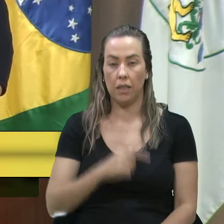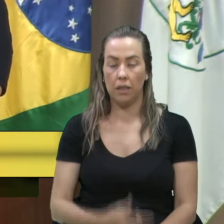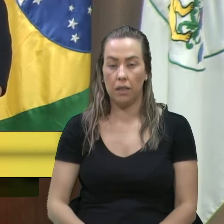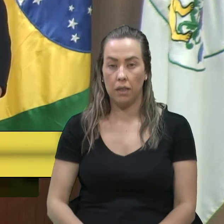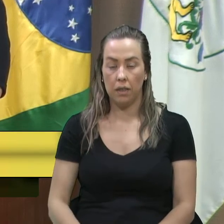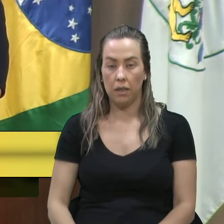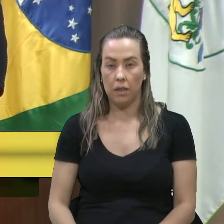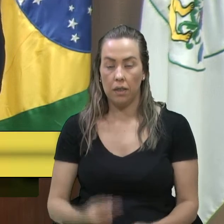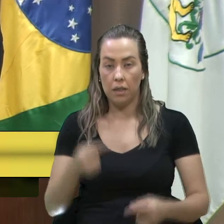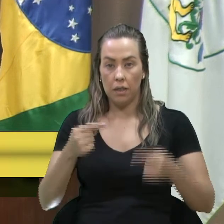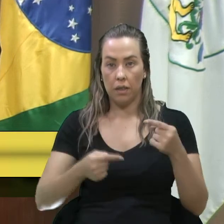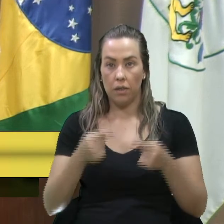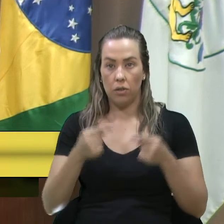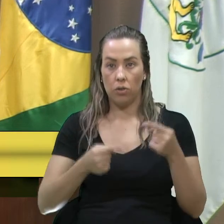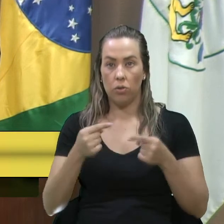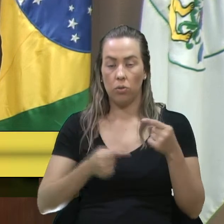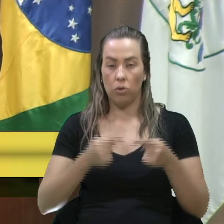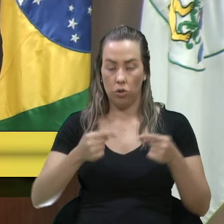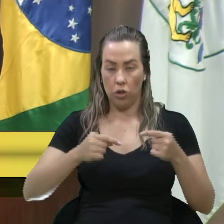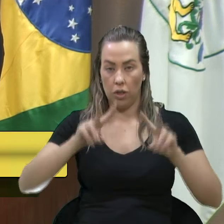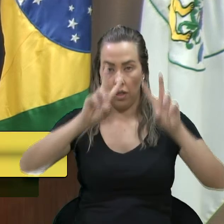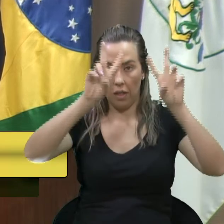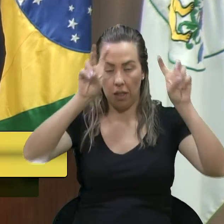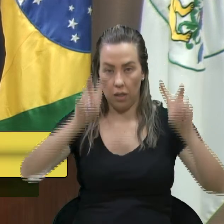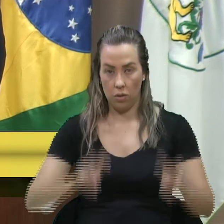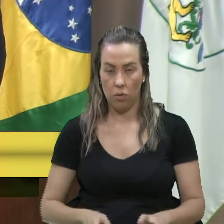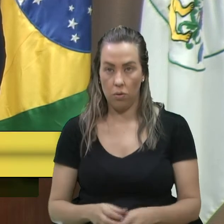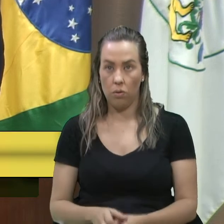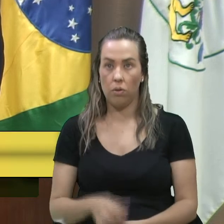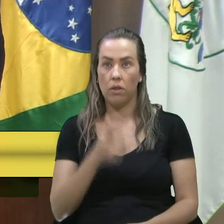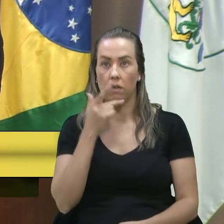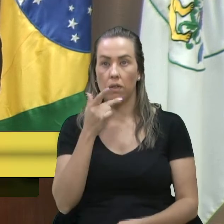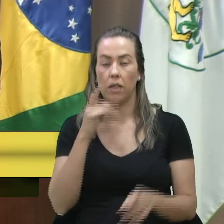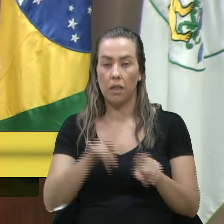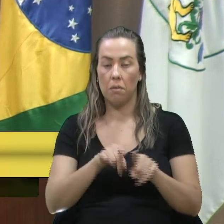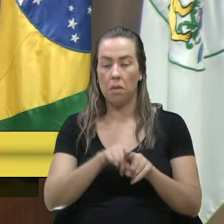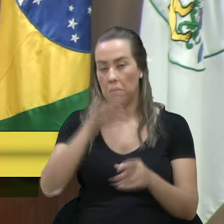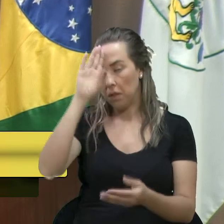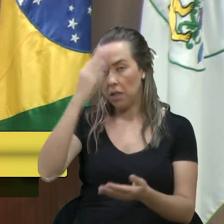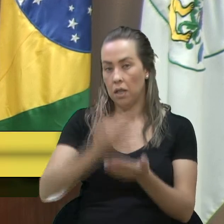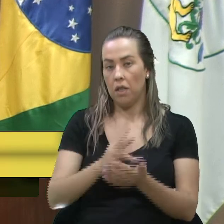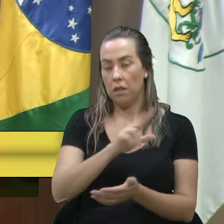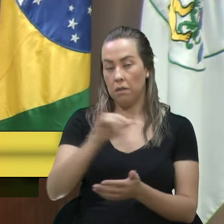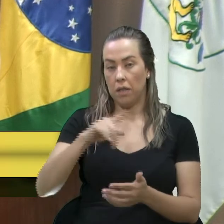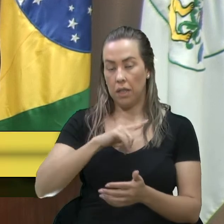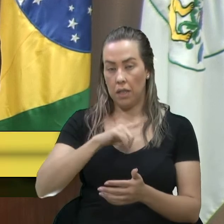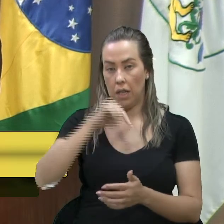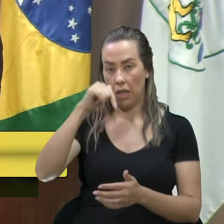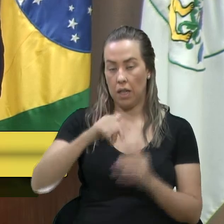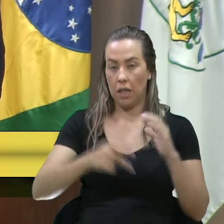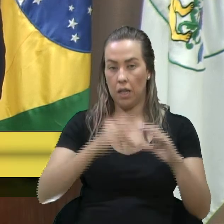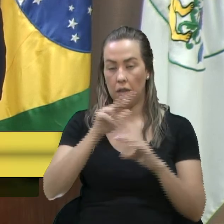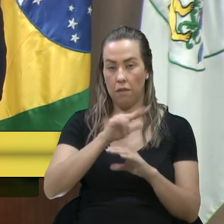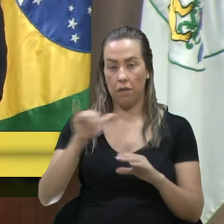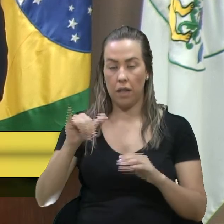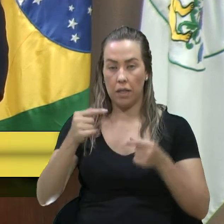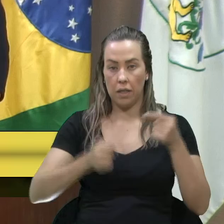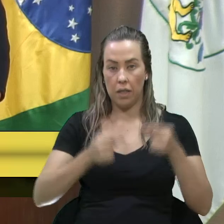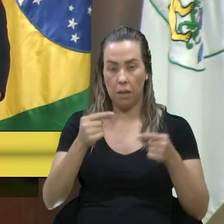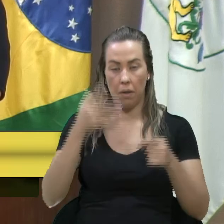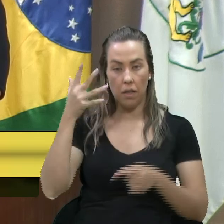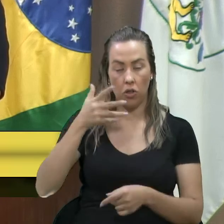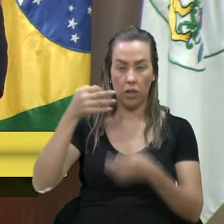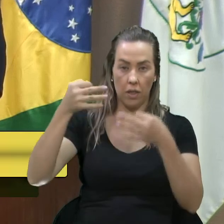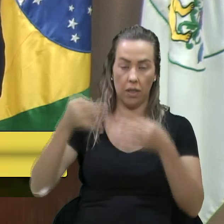né, para discutir, para levantar os assuntos, e dizer que a gente tem certeza que esta casa vai fazer os debates